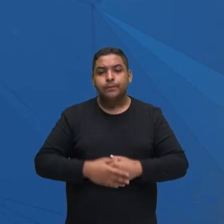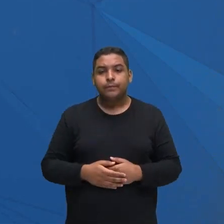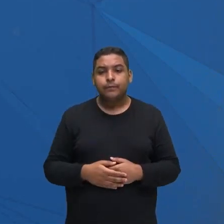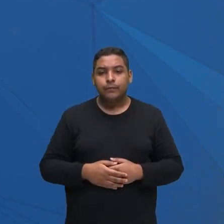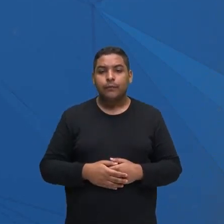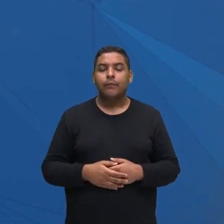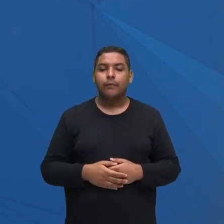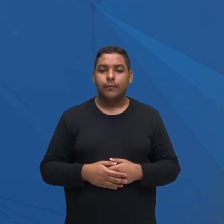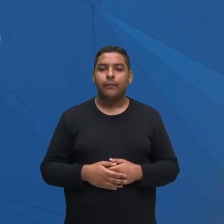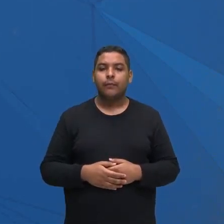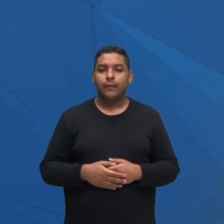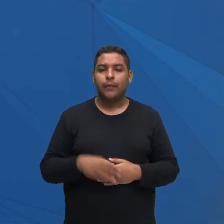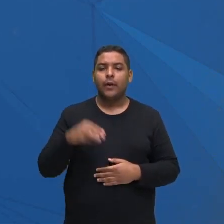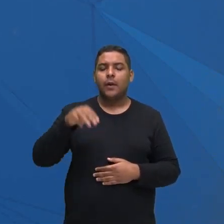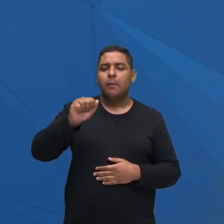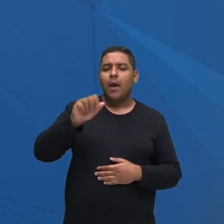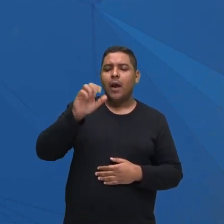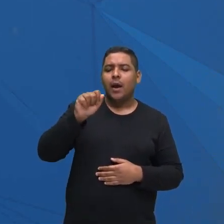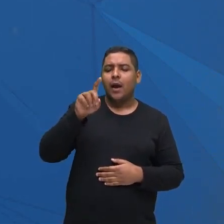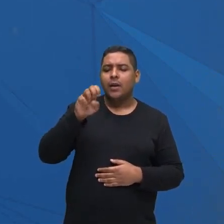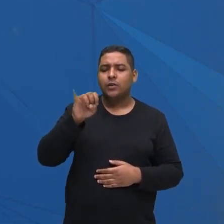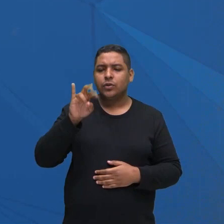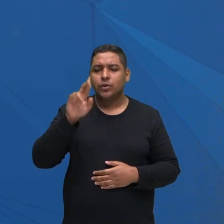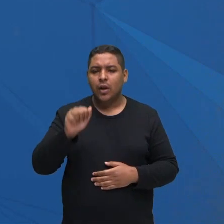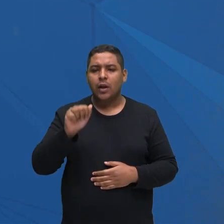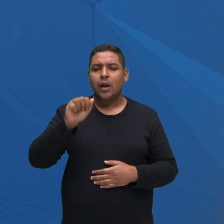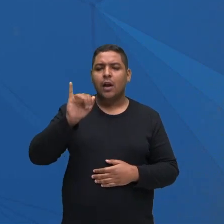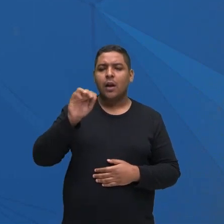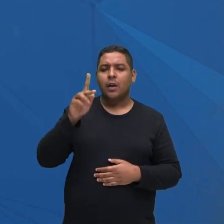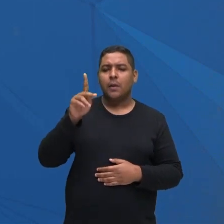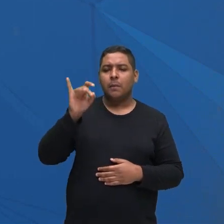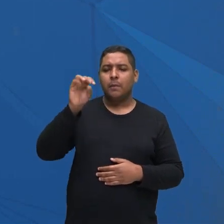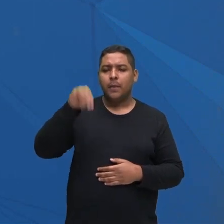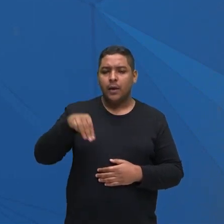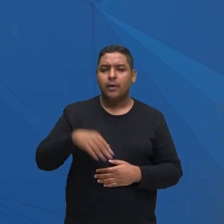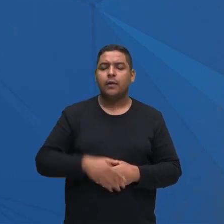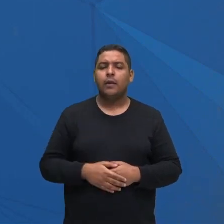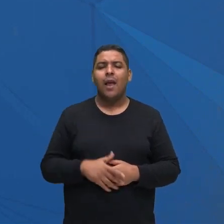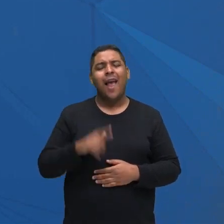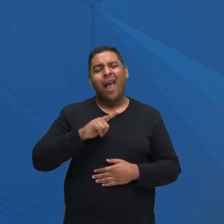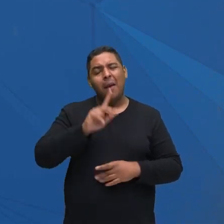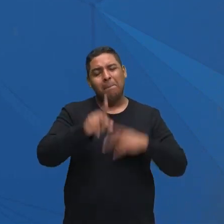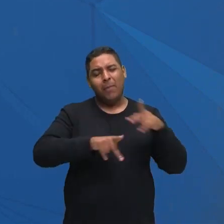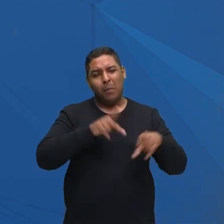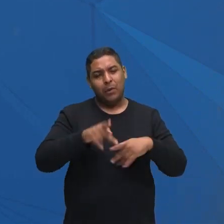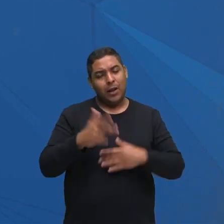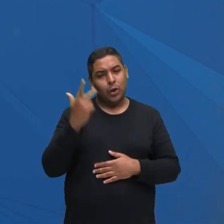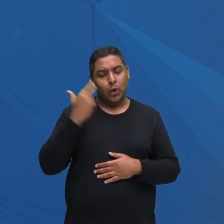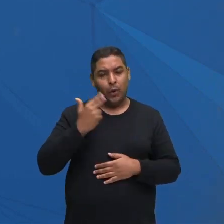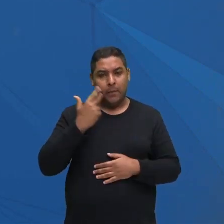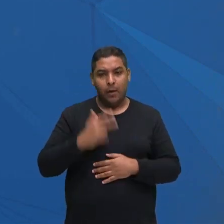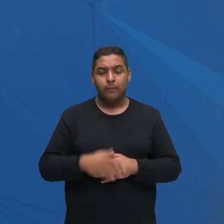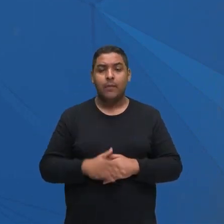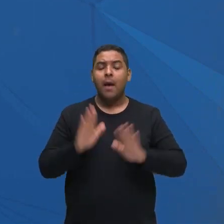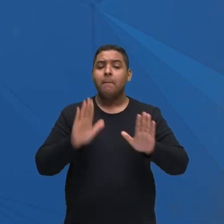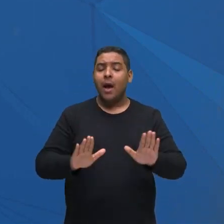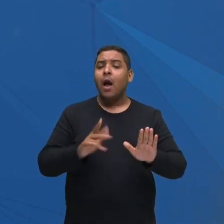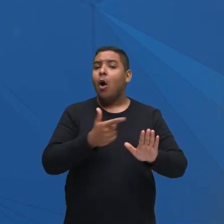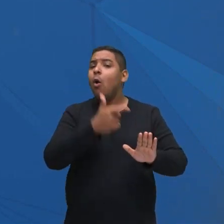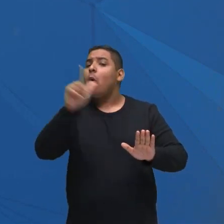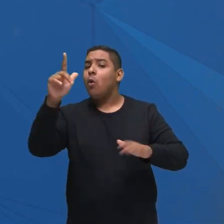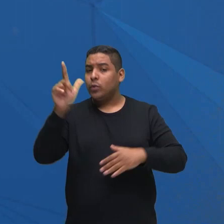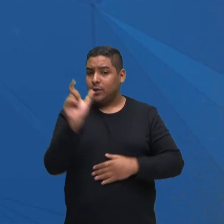no caso do aipim, macaxeira e mandioca, é muito popularizado. Mas em alguns outros termos, a gente pode encontrar